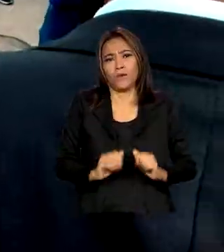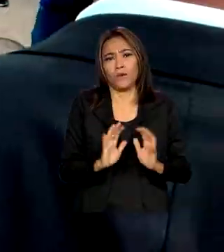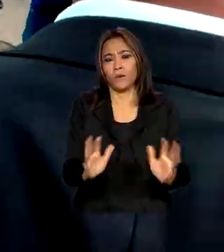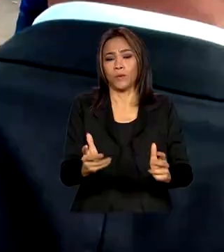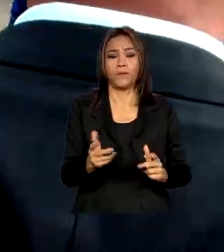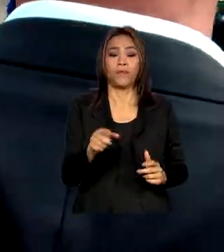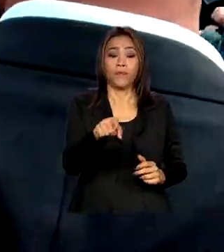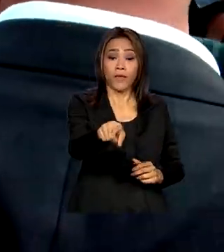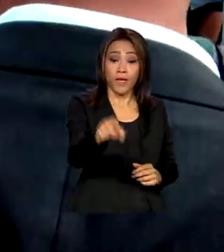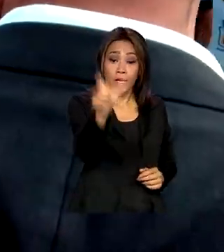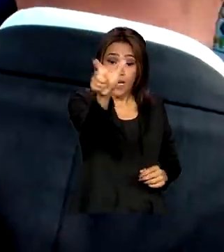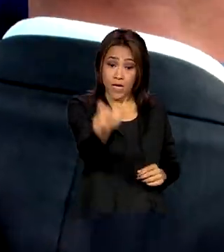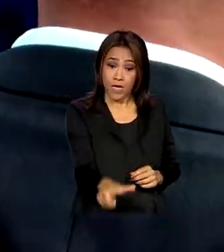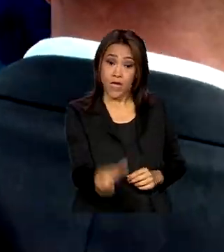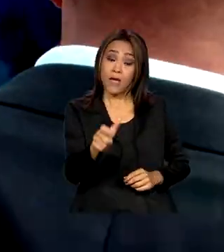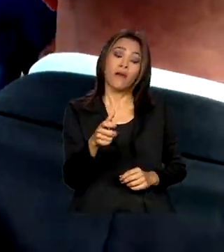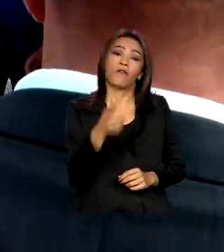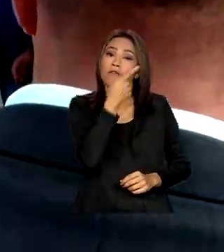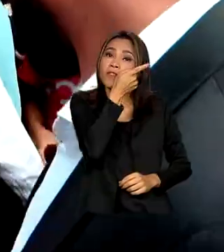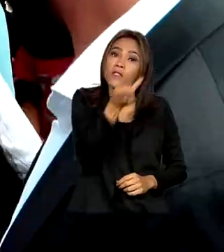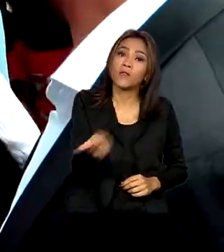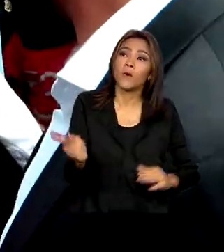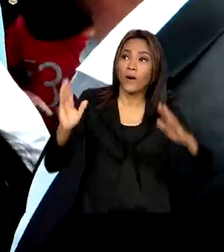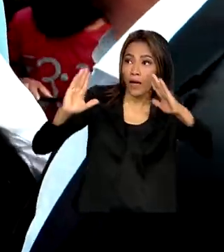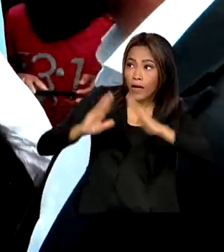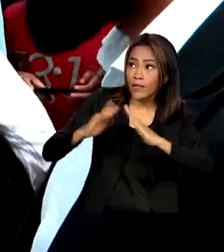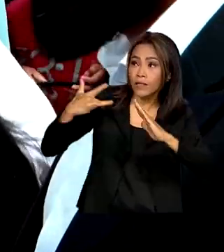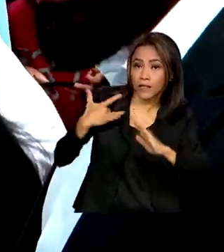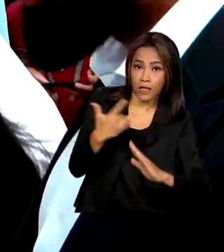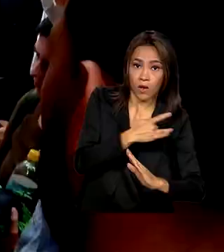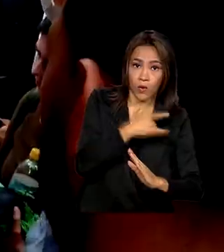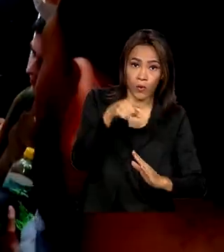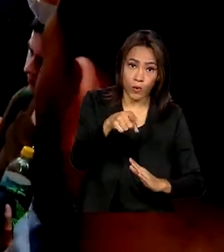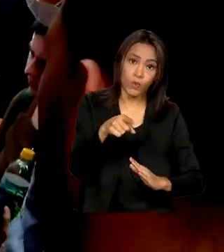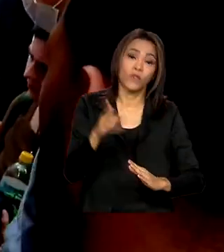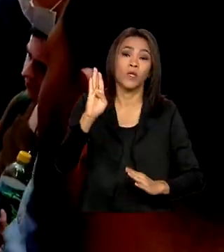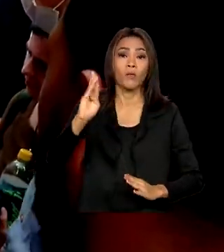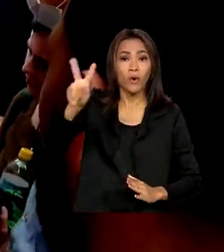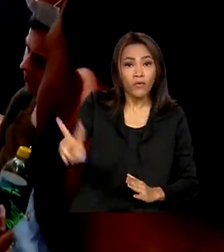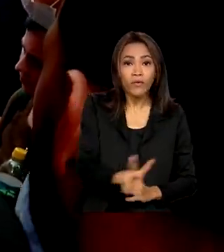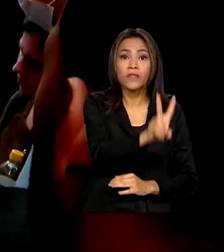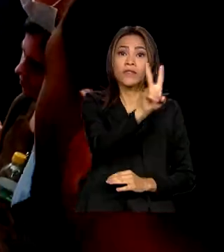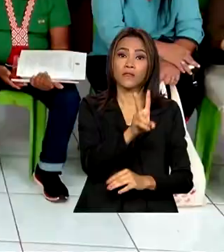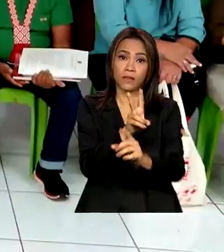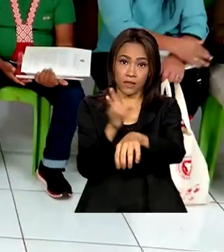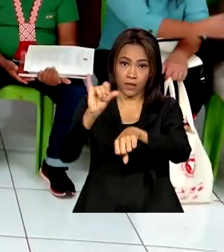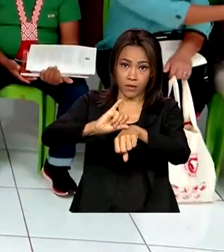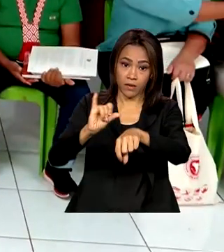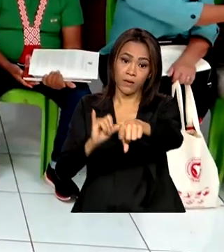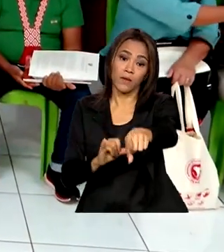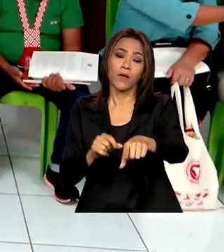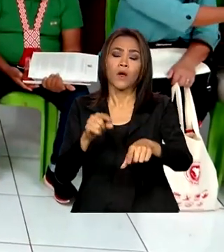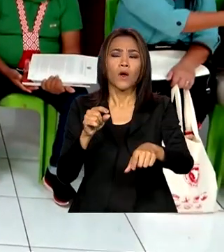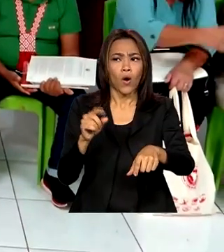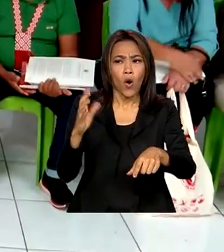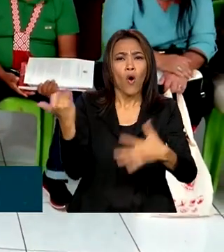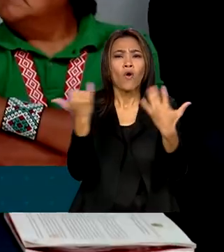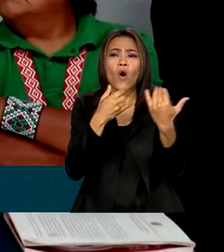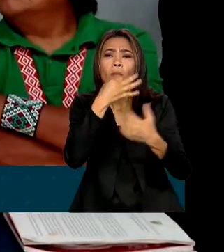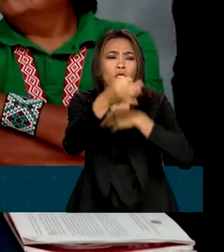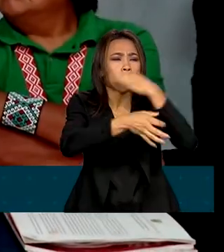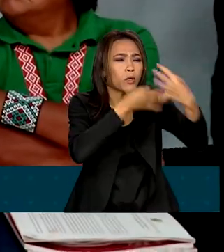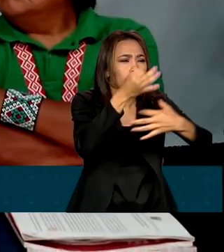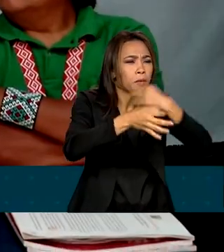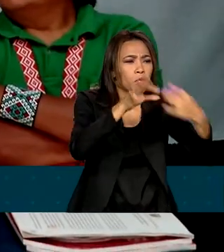à Casa de Apoio à Saúde Indígena em Boa Vista, o presidente Luiz Inácio Lula da Silva ouviu lideranças indígenas